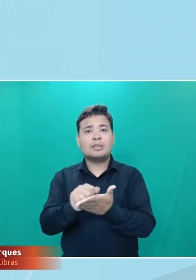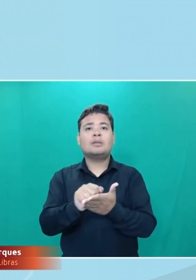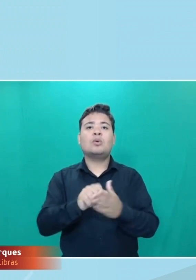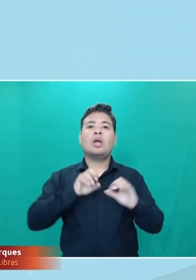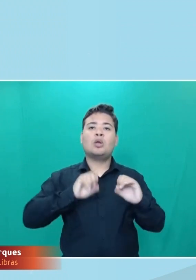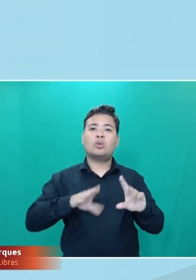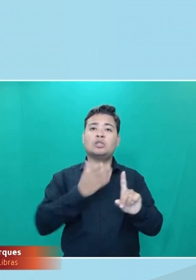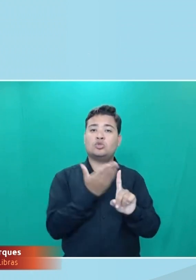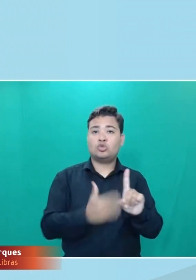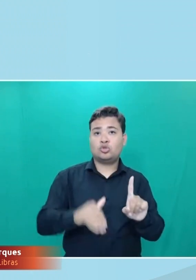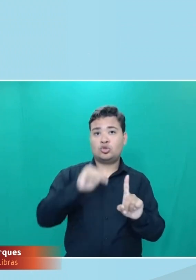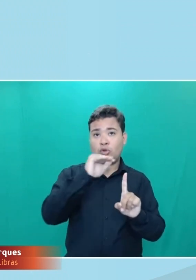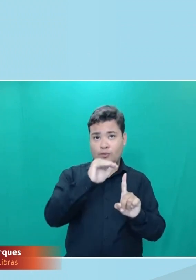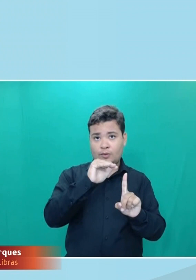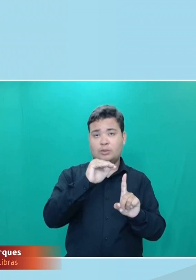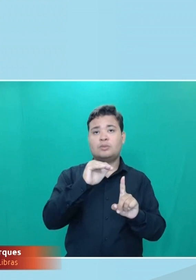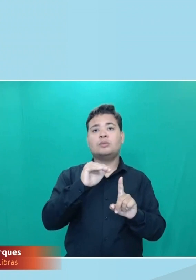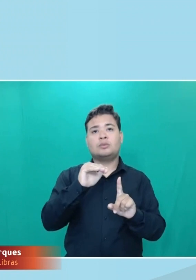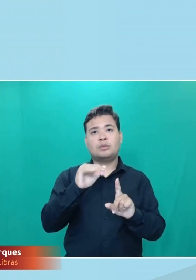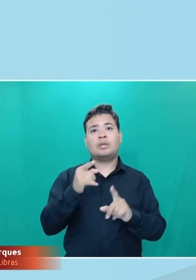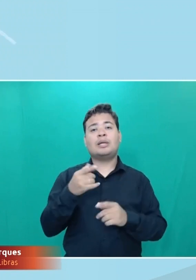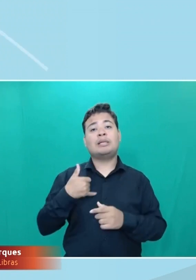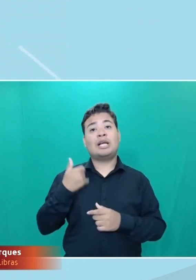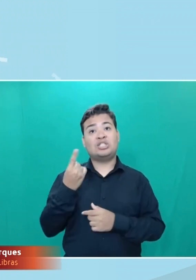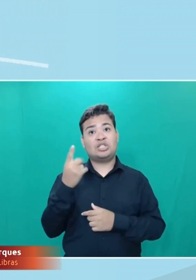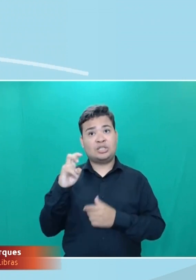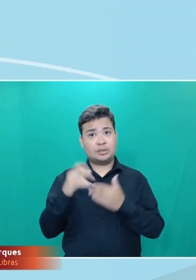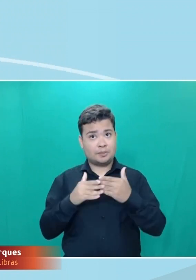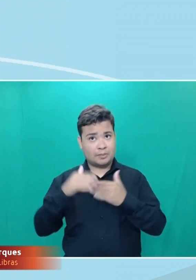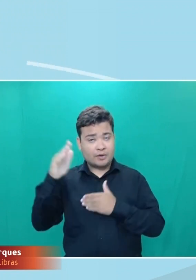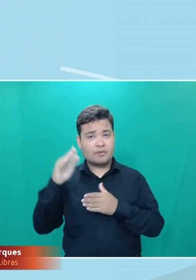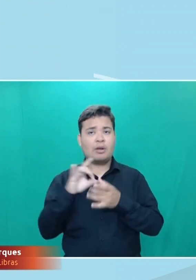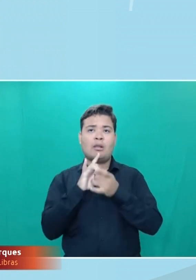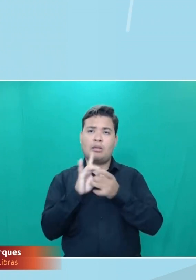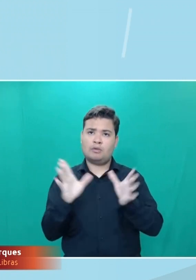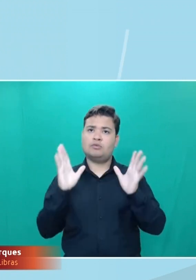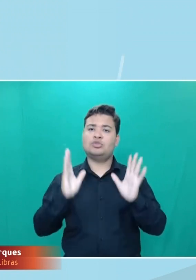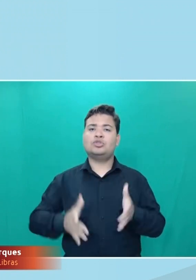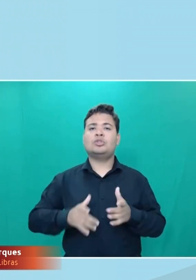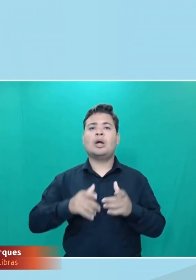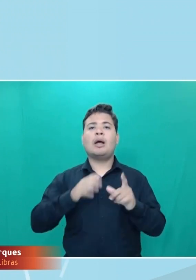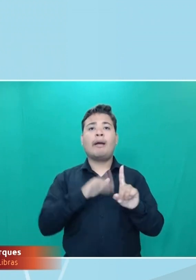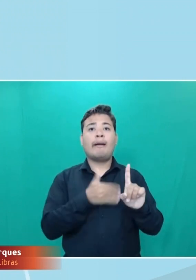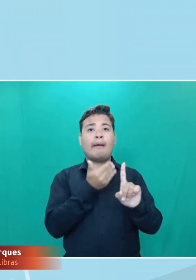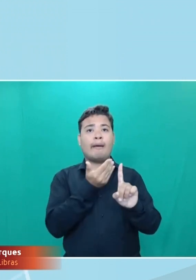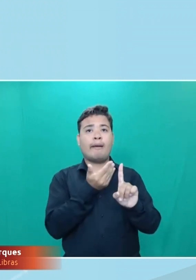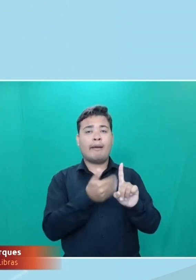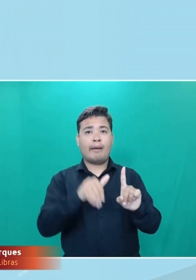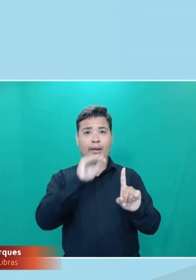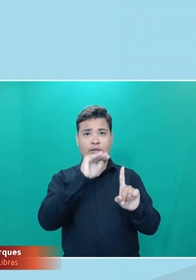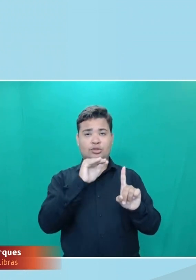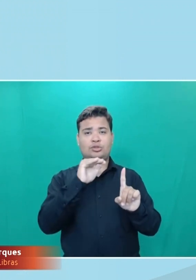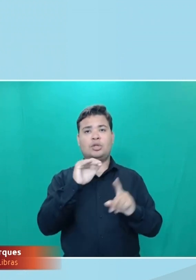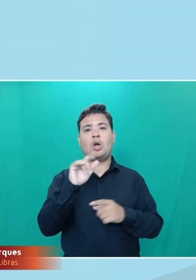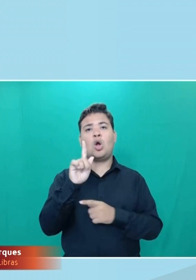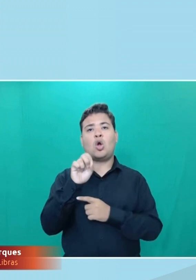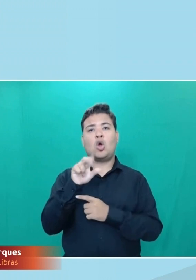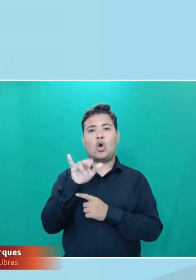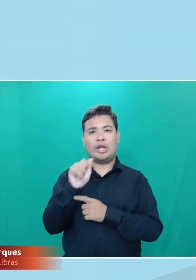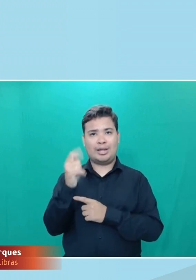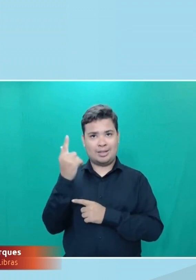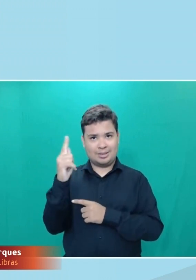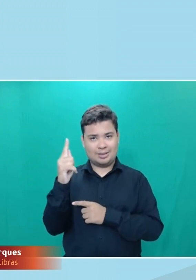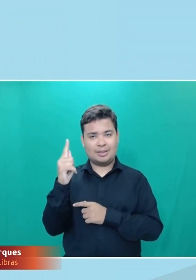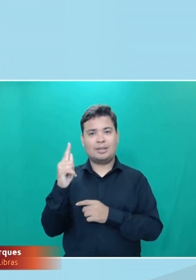e adultos a partir de 15 anos estão abertas no EJA, Goiânia, para as turmas do ano que